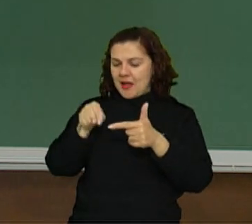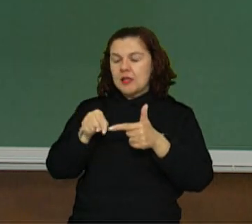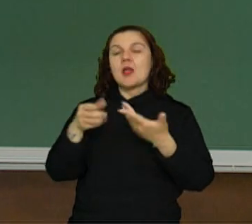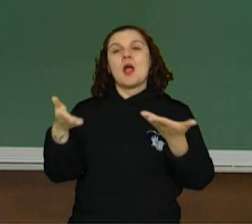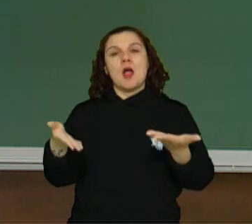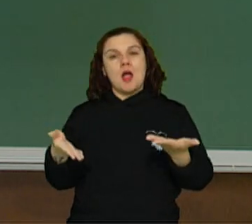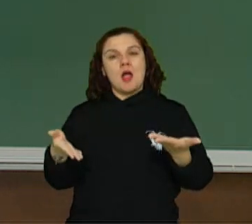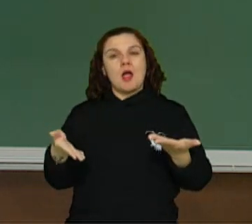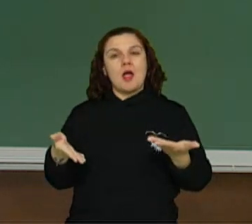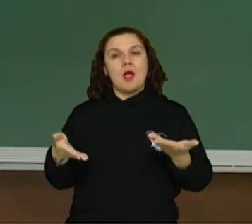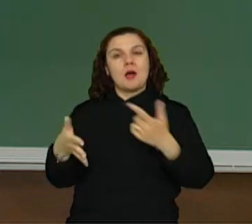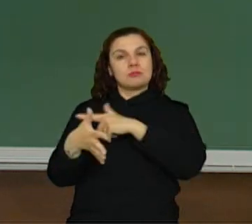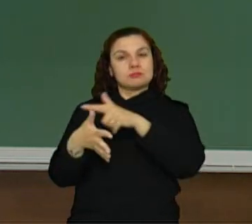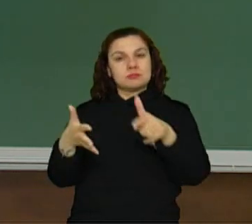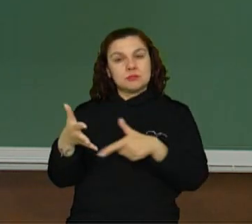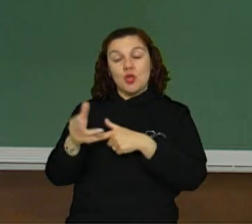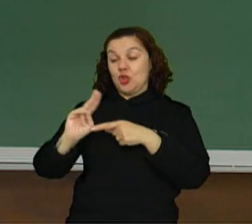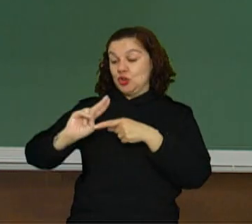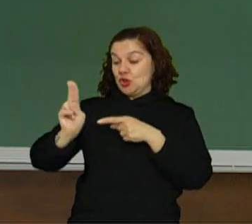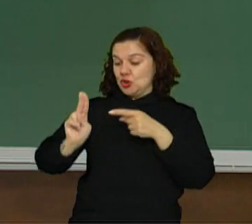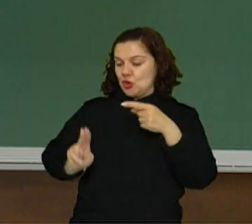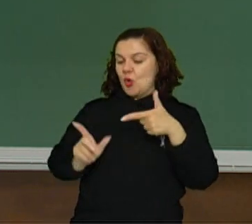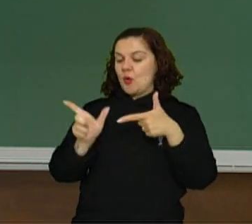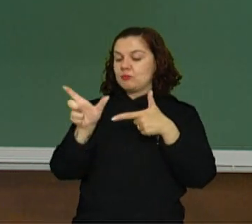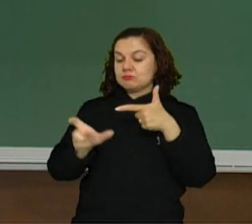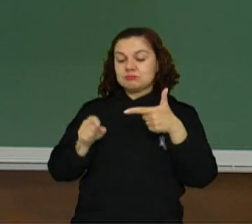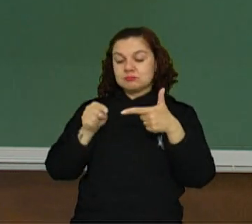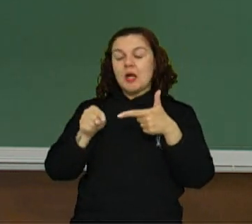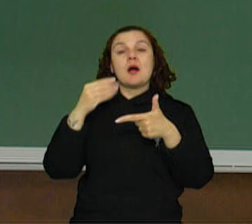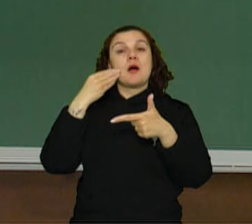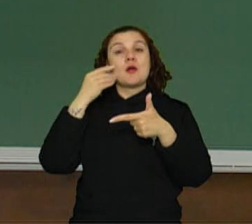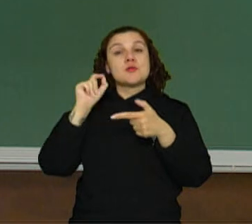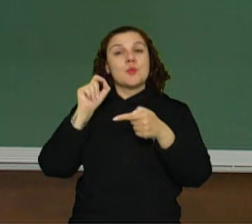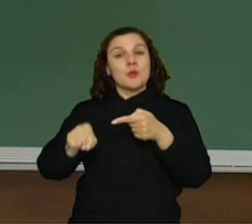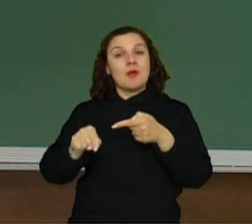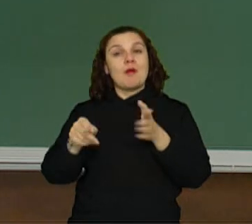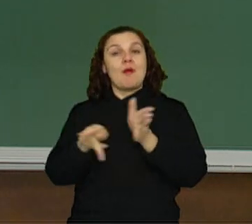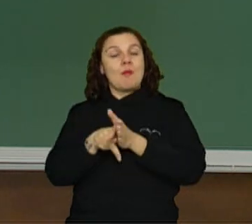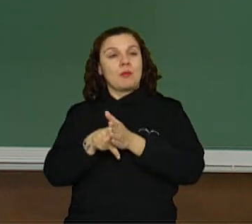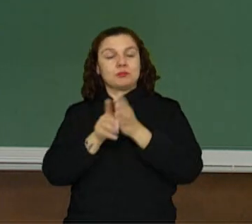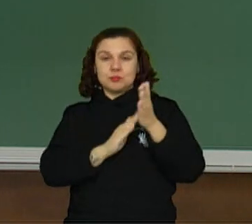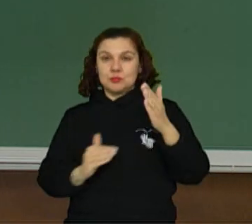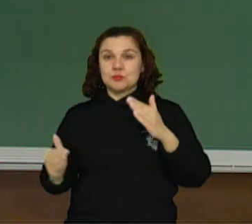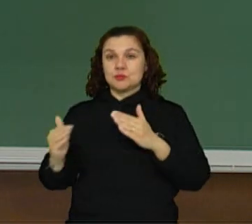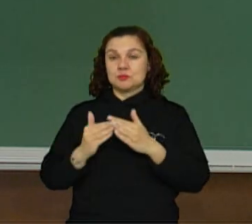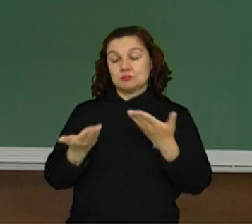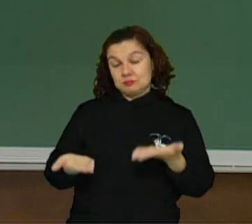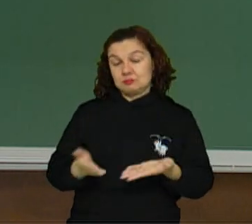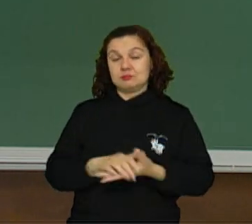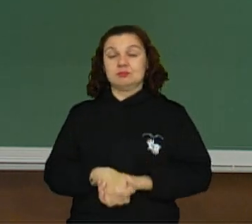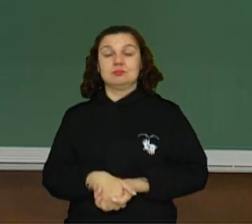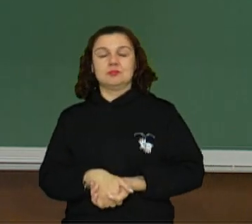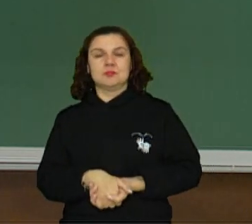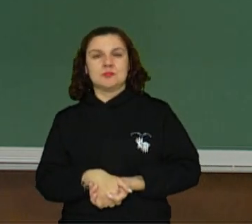classes gramaticais, está nomeando ali um objeto ou coisa em geral. No caso ali,